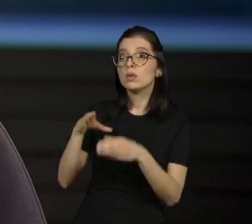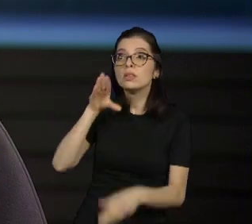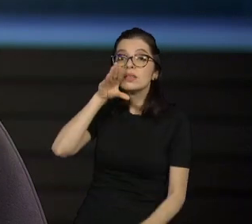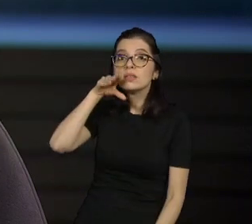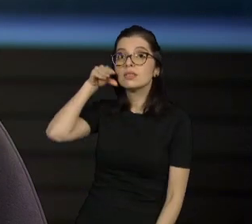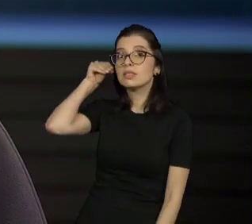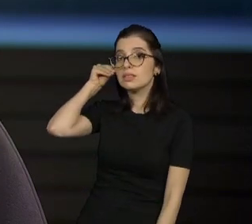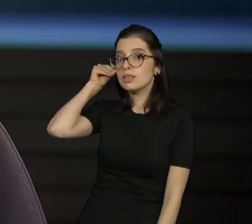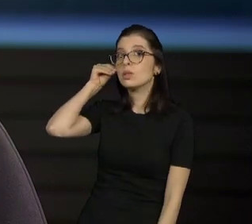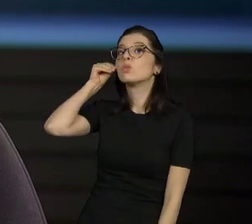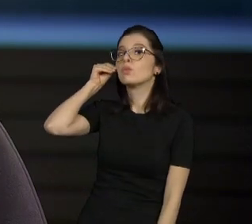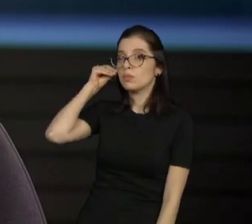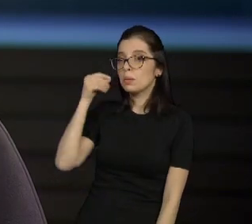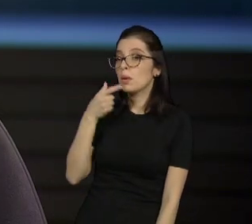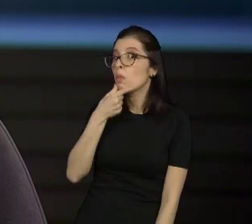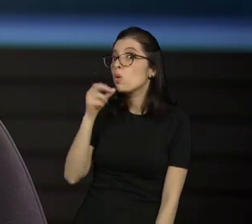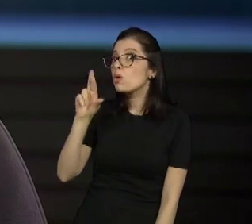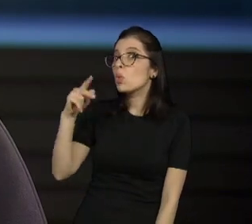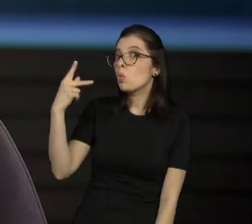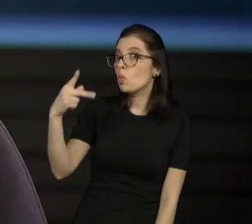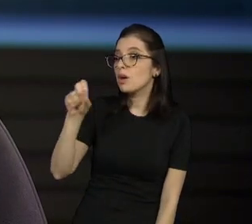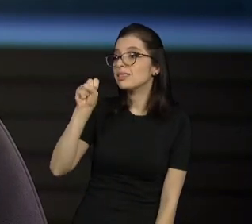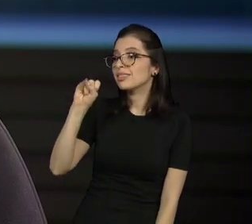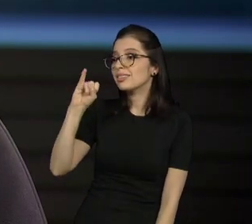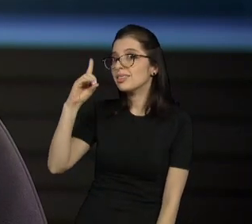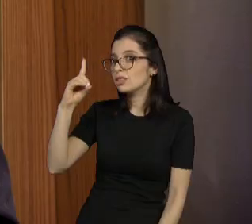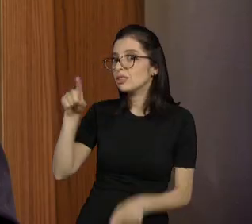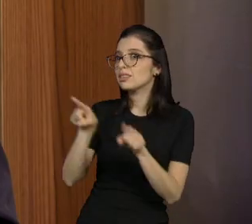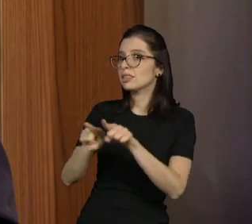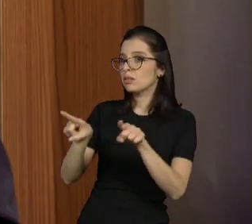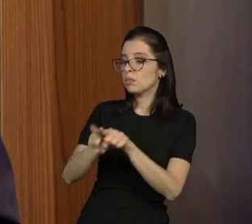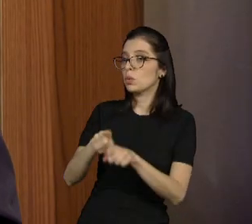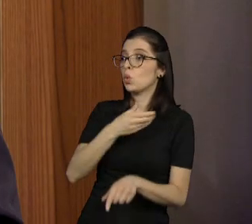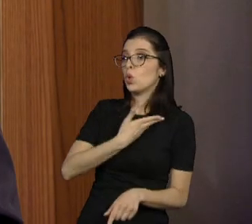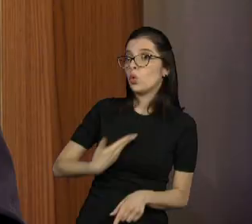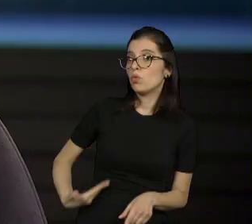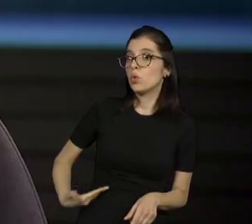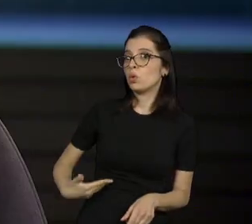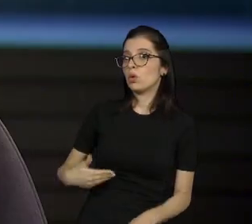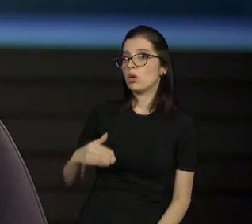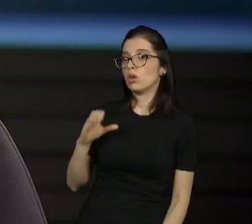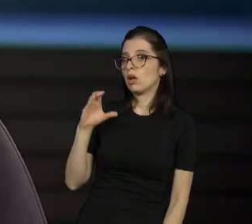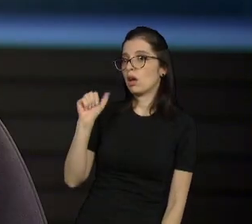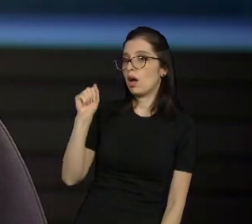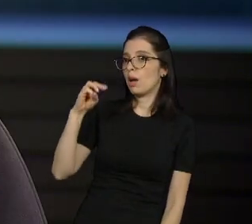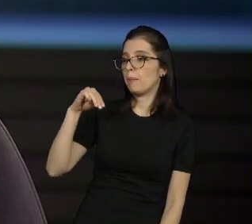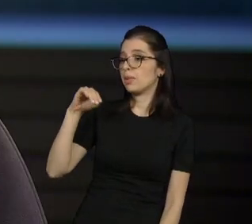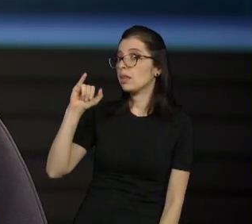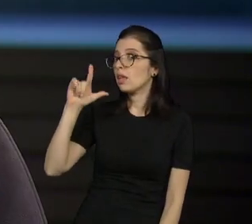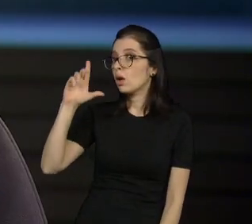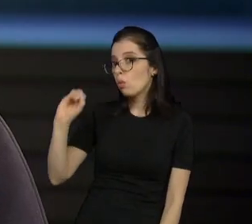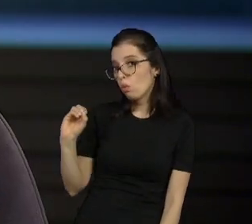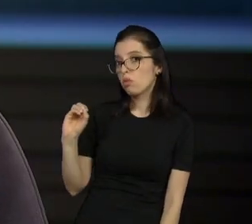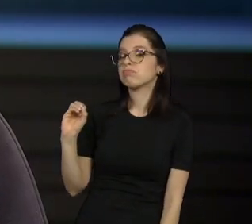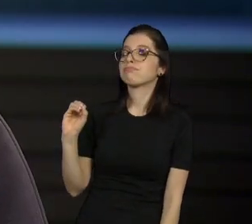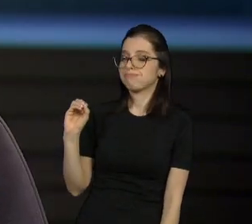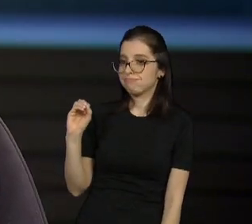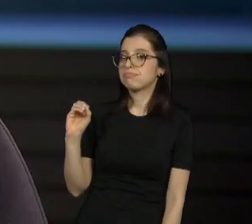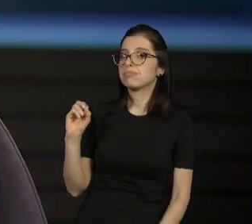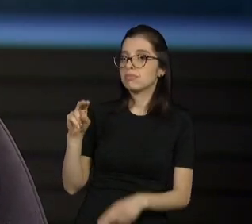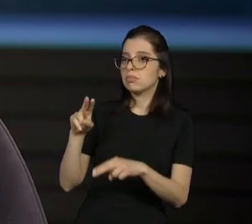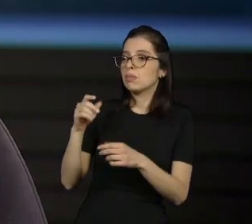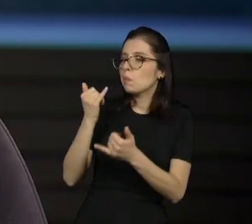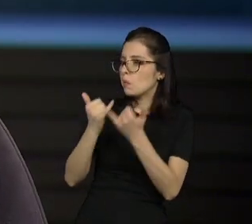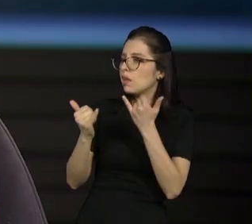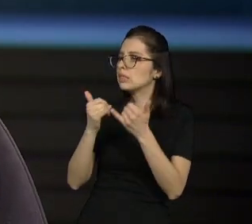e também, subliminarmente, pelo governador Camilo Santana. Ele não gostaria que Luciane Lins tivesse